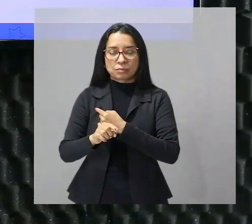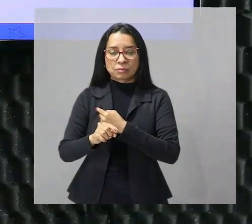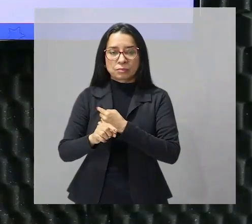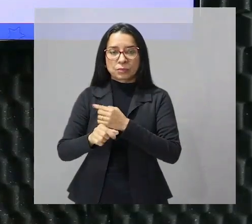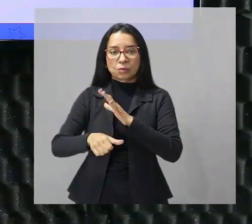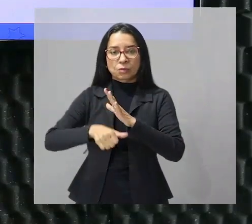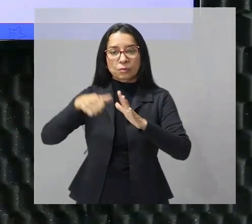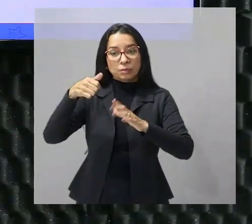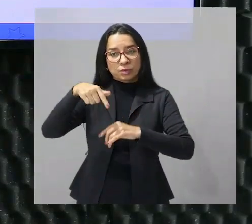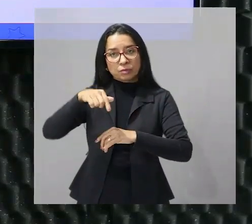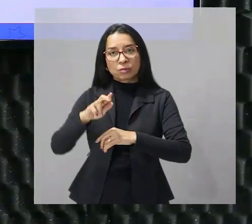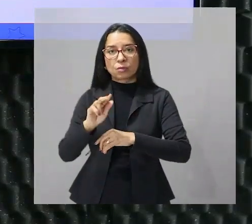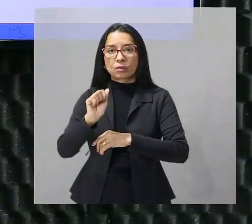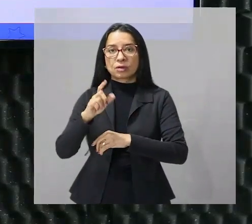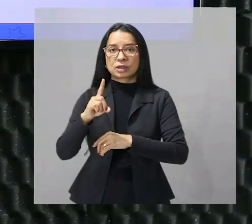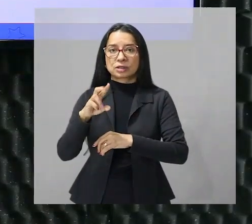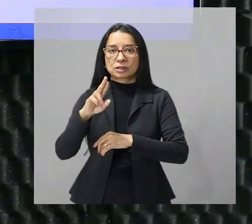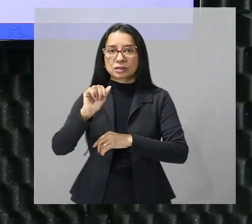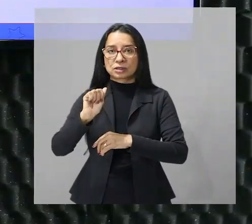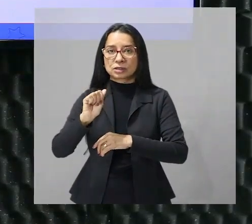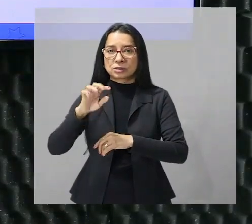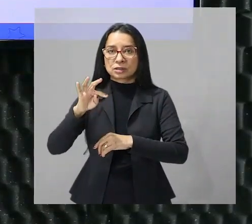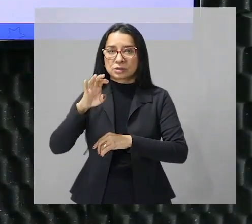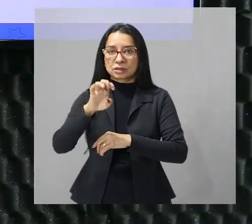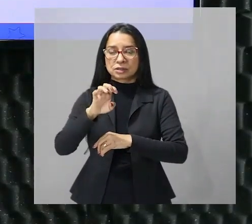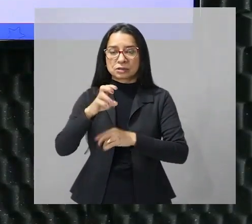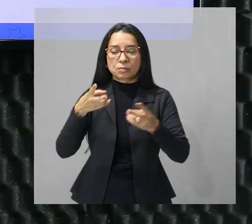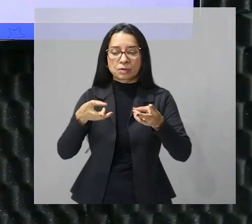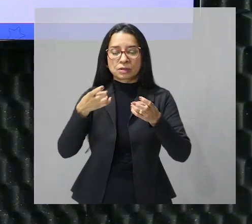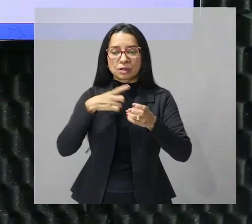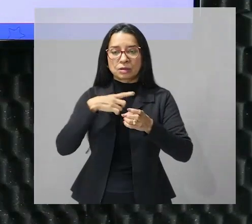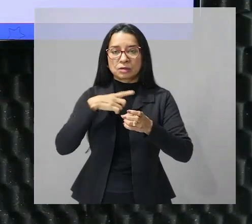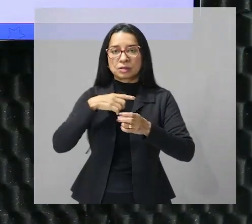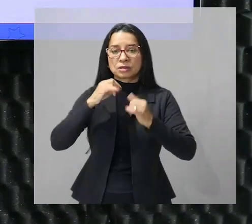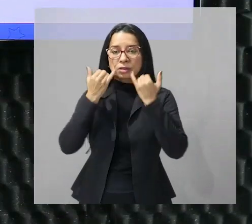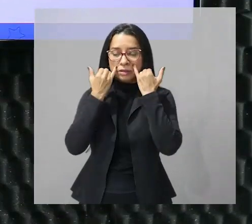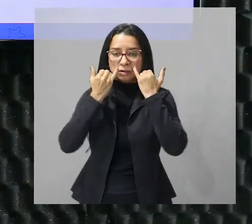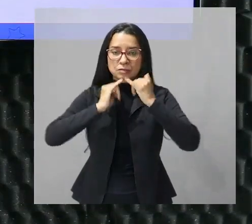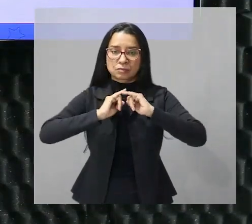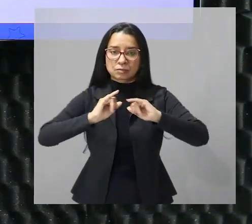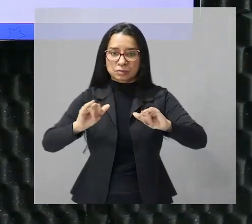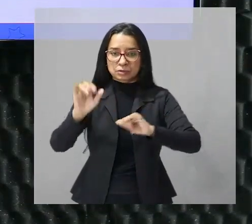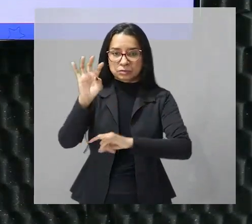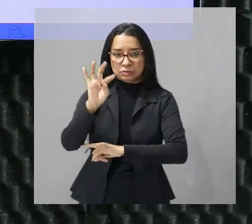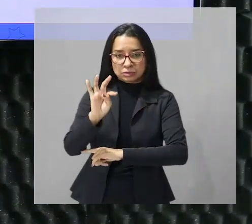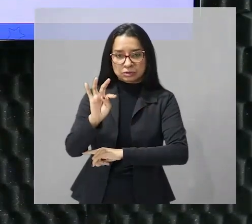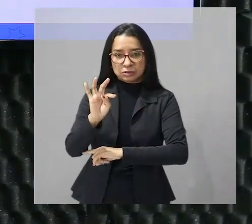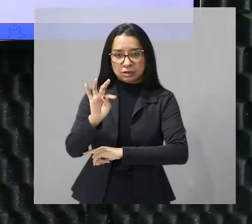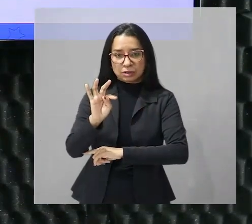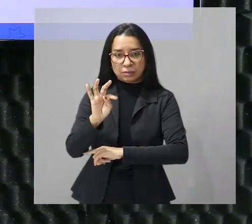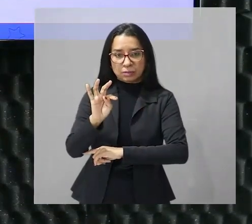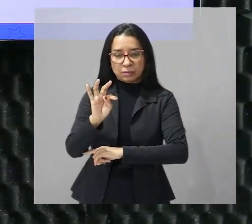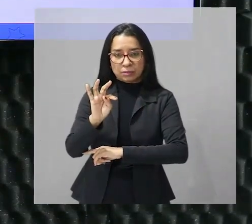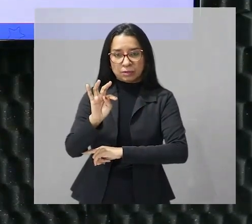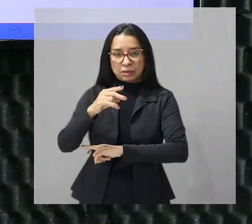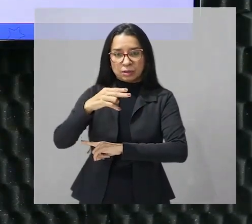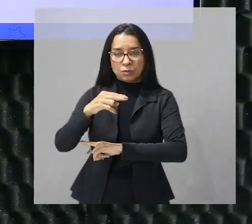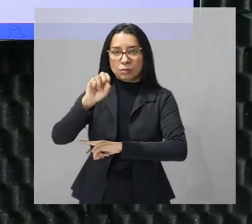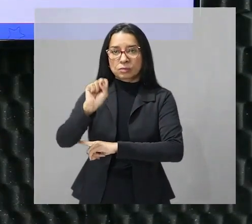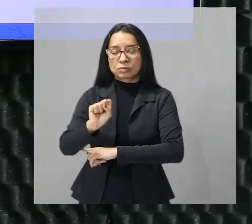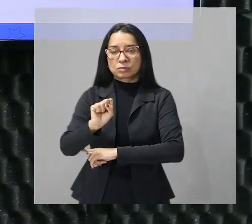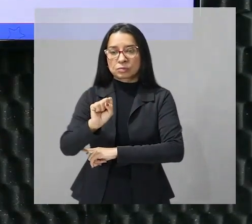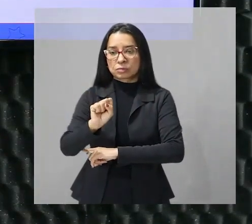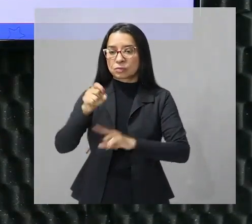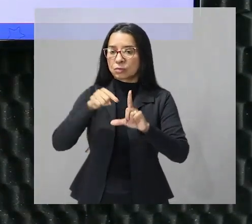quadrante, no caso, você está percebendo que eu tenho informações T, que está dada em segundos. Então, no eixo